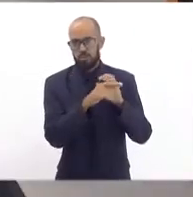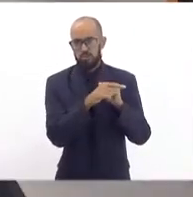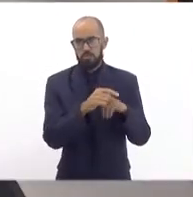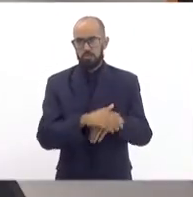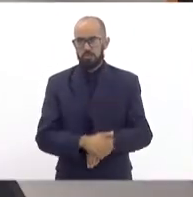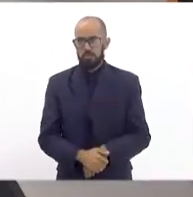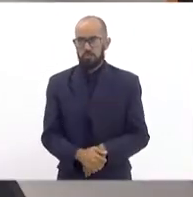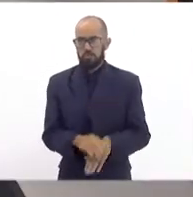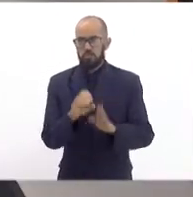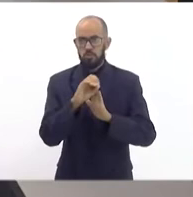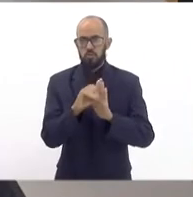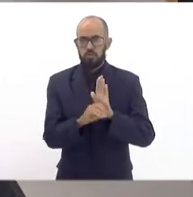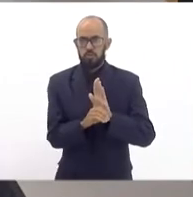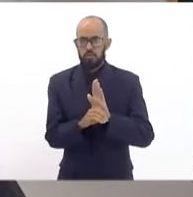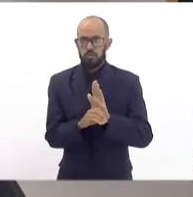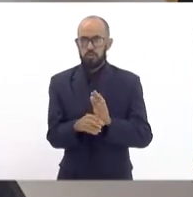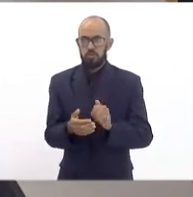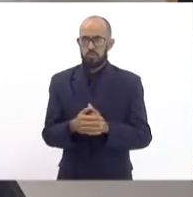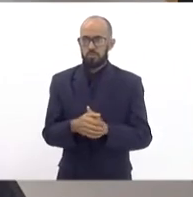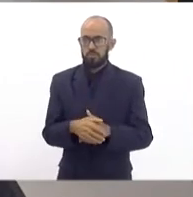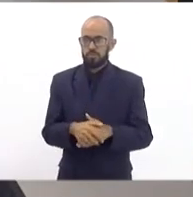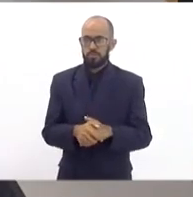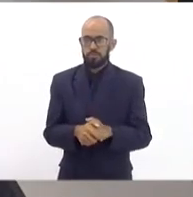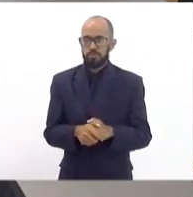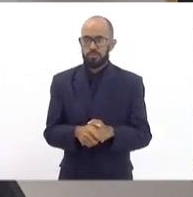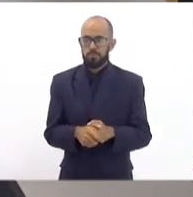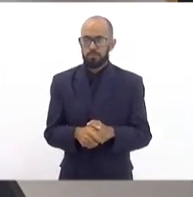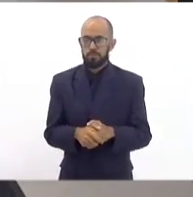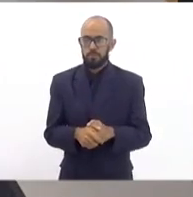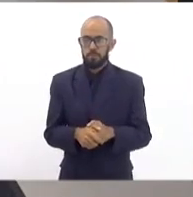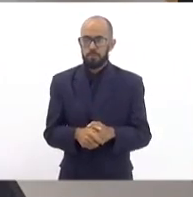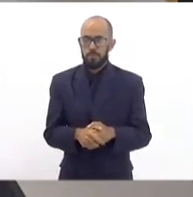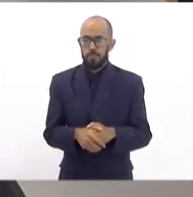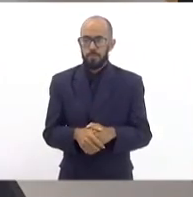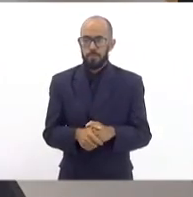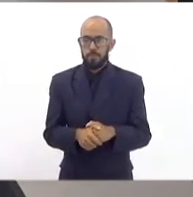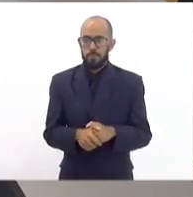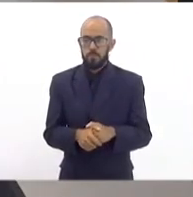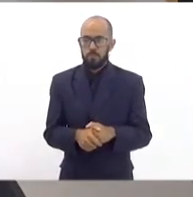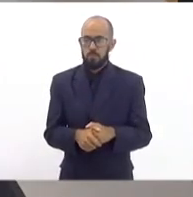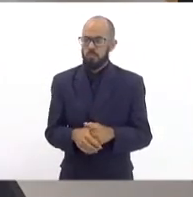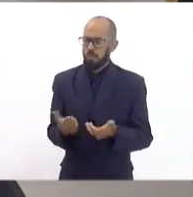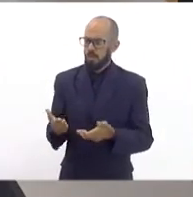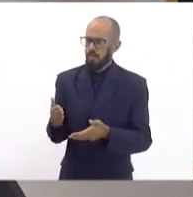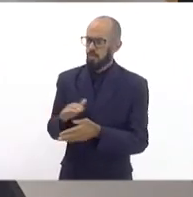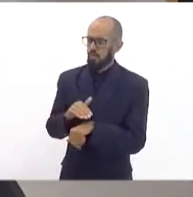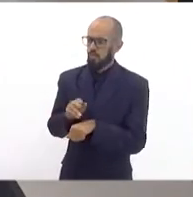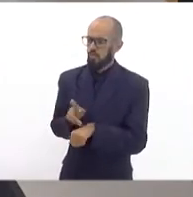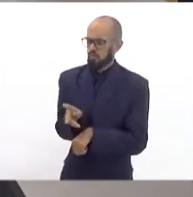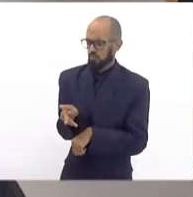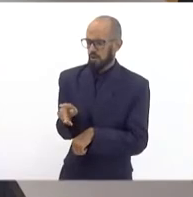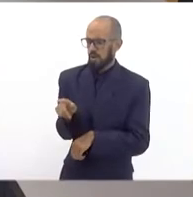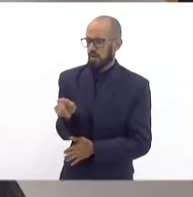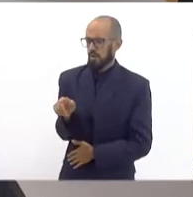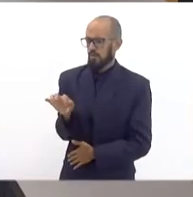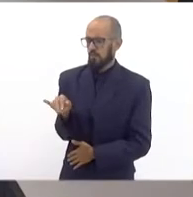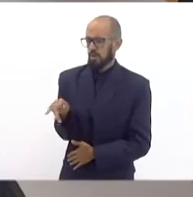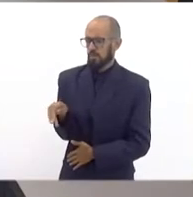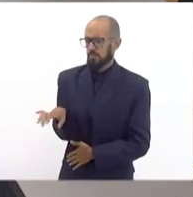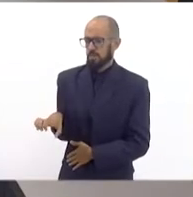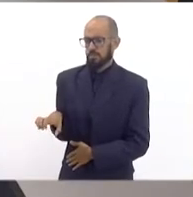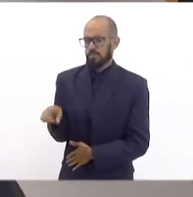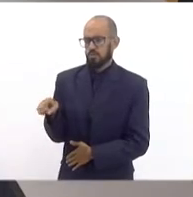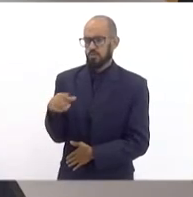por ofício. Eu queria continuar, gerente Felipe Ramos. O senhor conhece bem a Lei